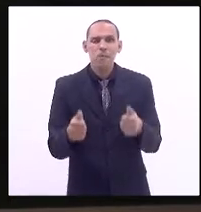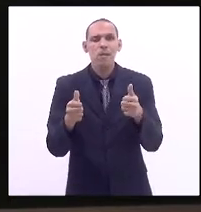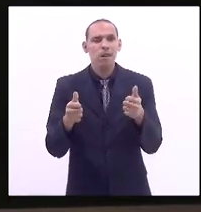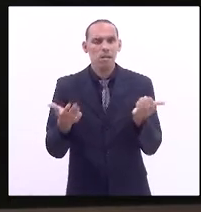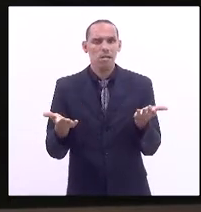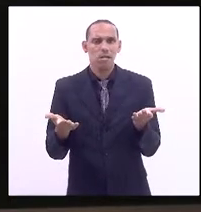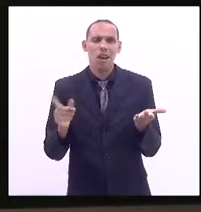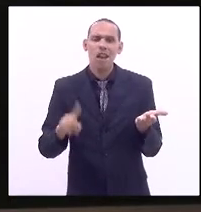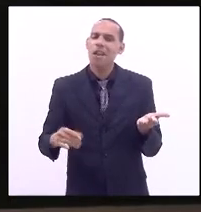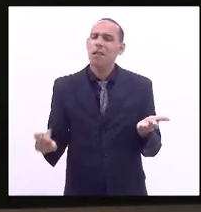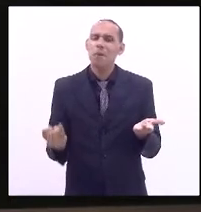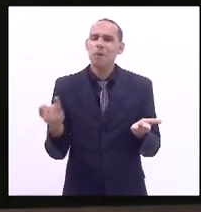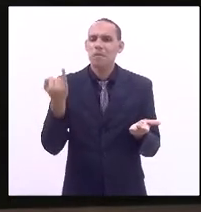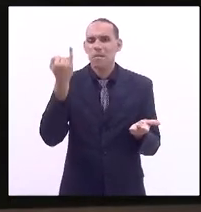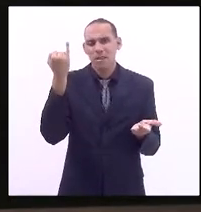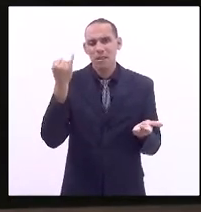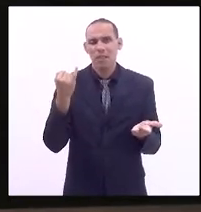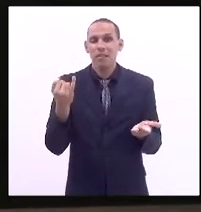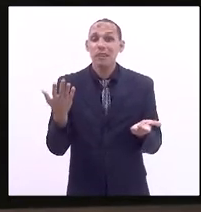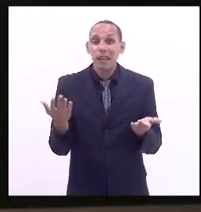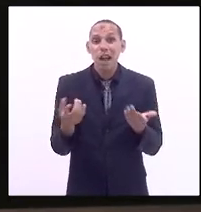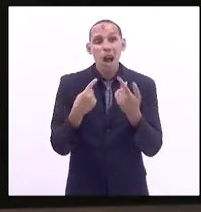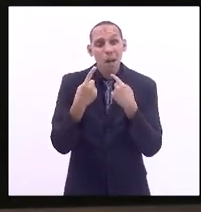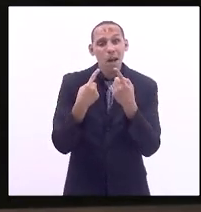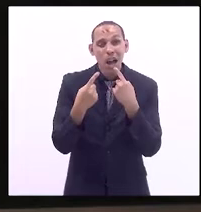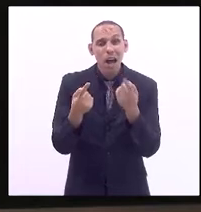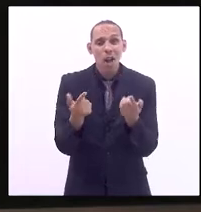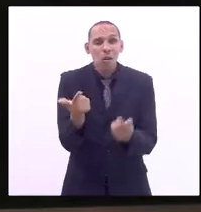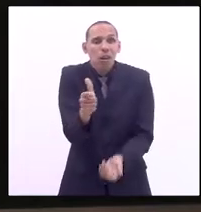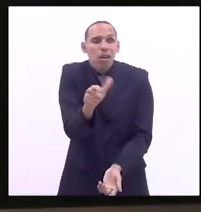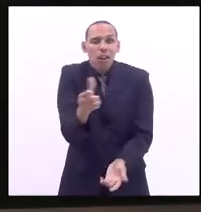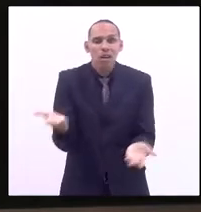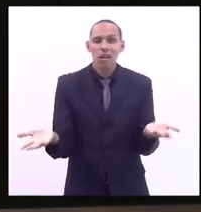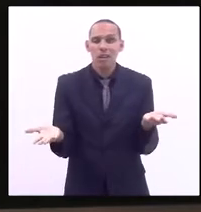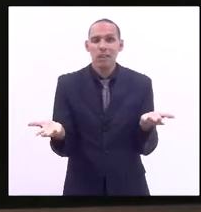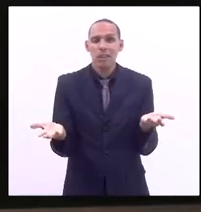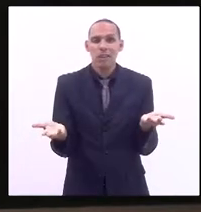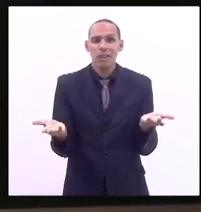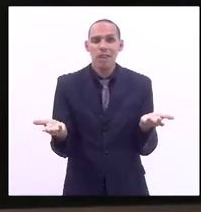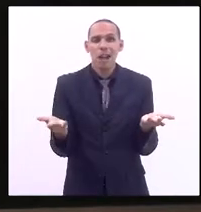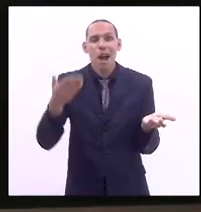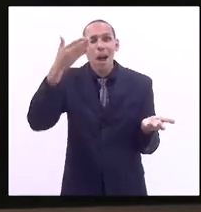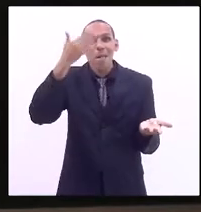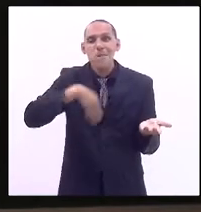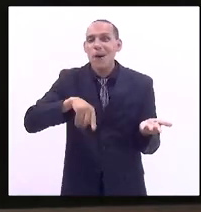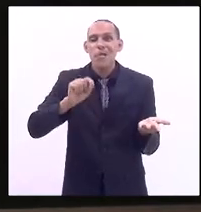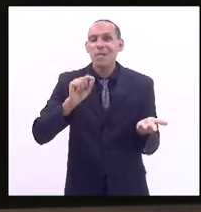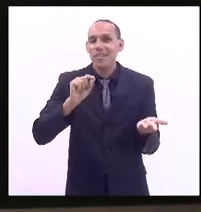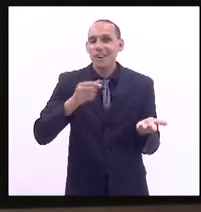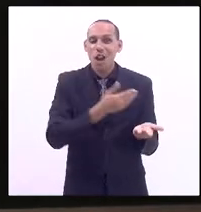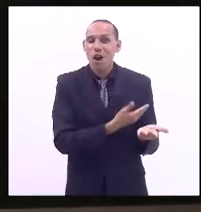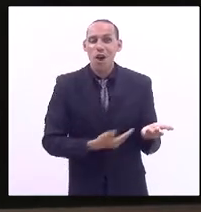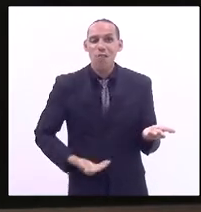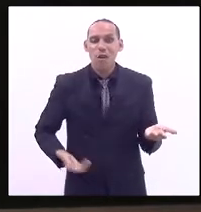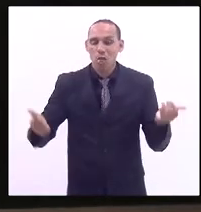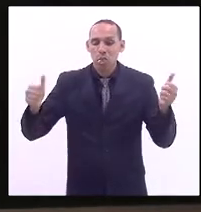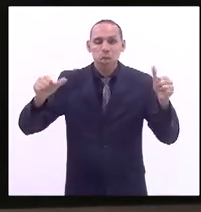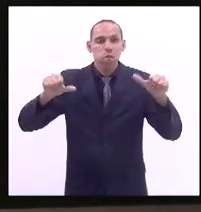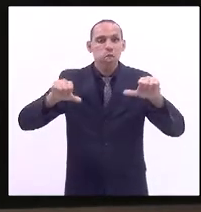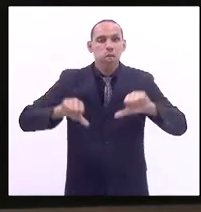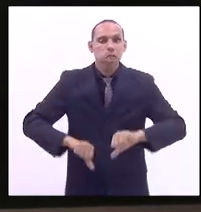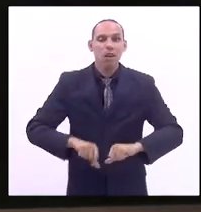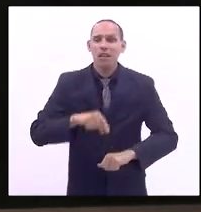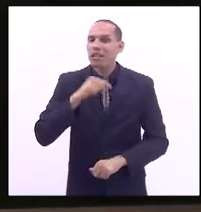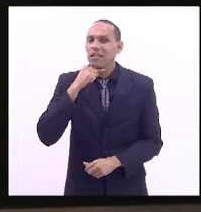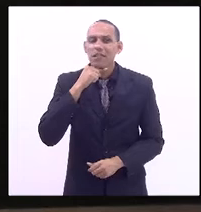é importante e esse diálogo não existiu Ou seja é mais um atestado da Falência desse governo da